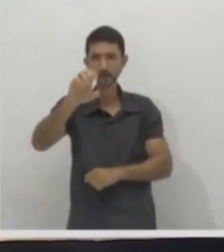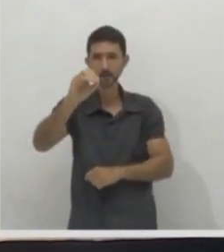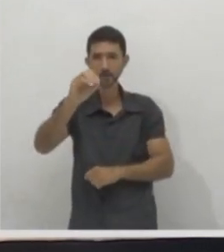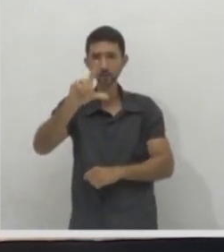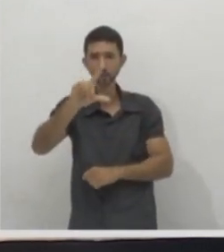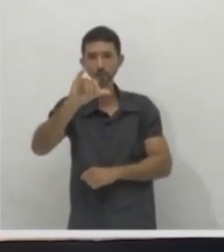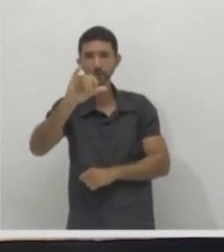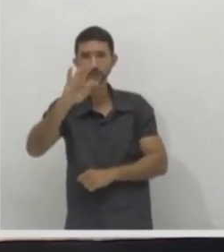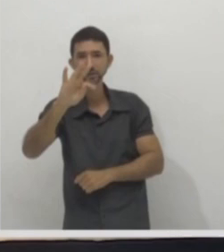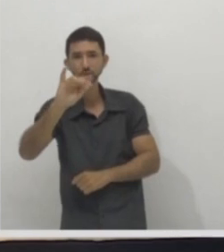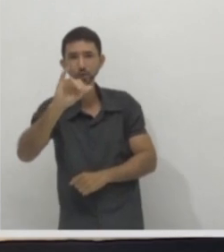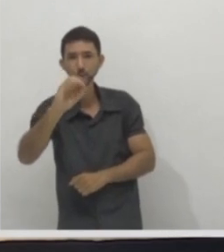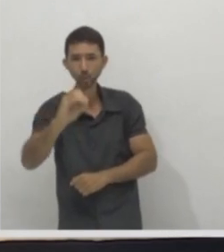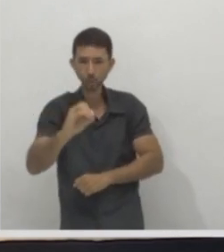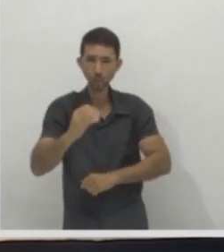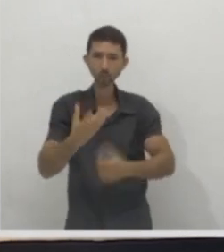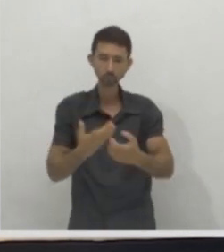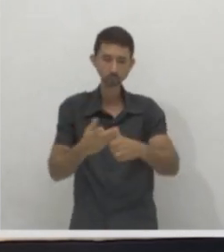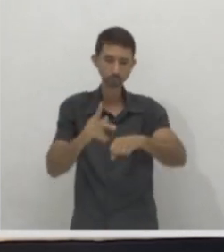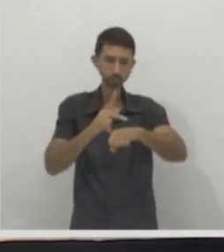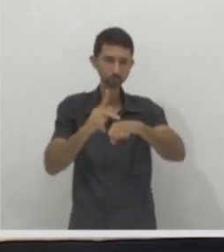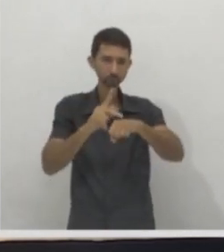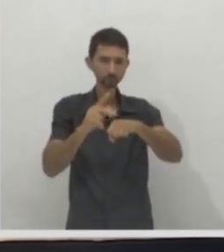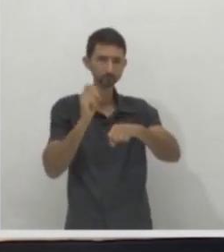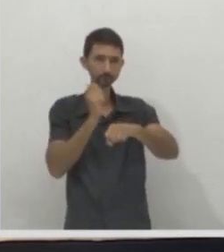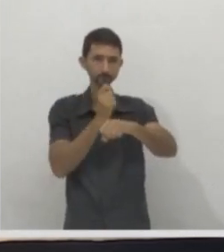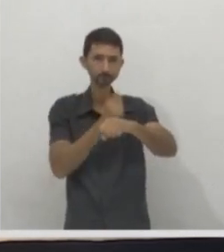ou idade da pedra lascada.